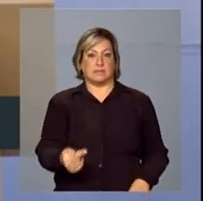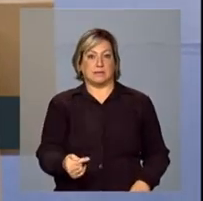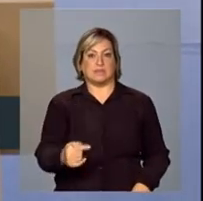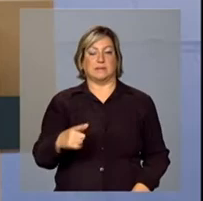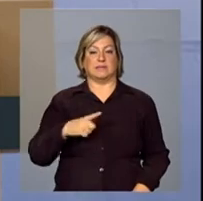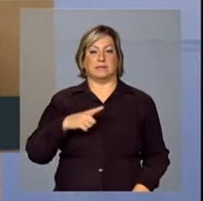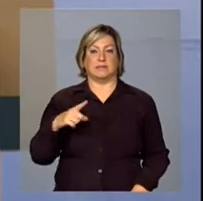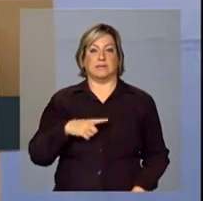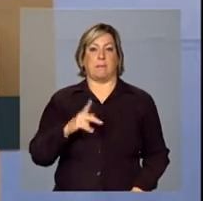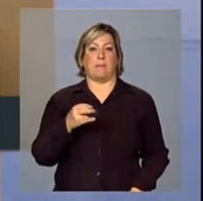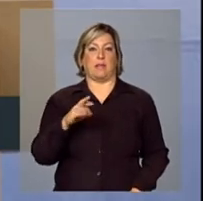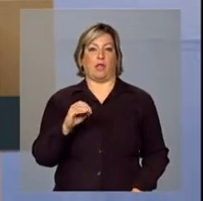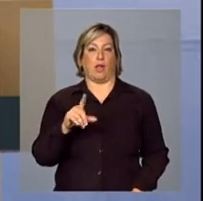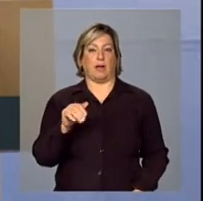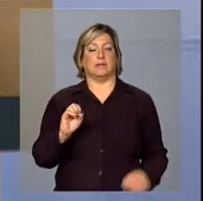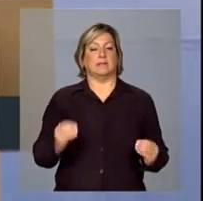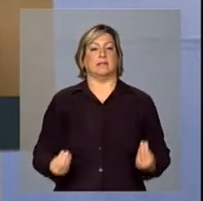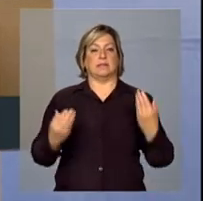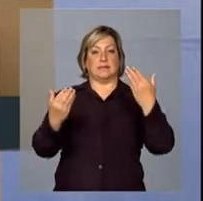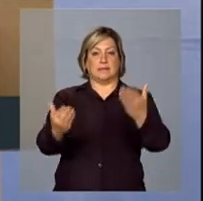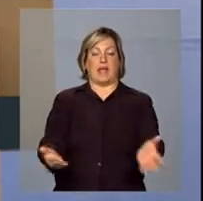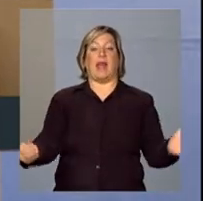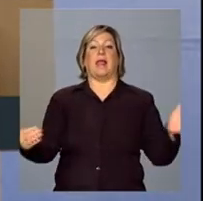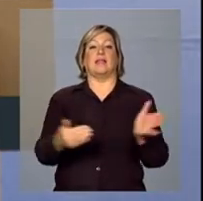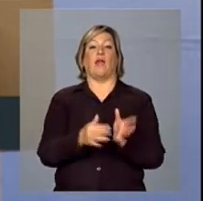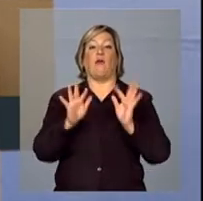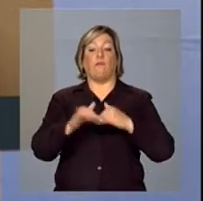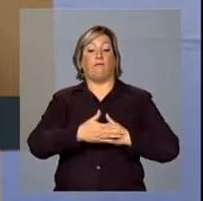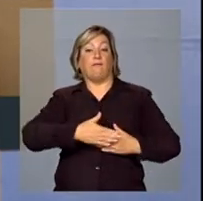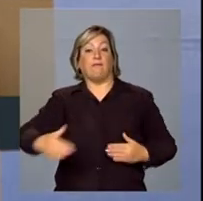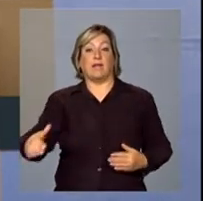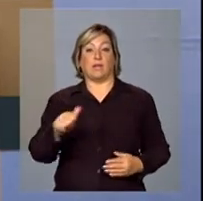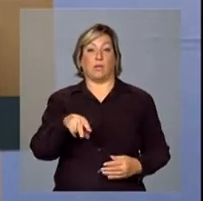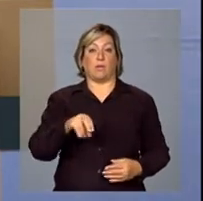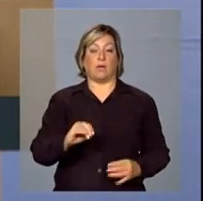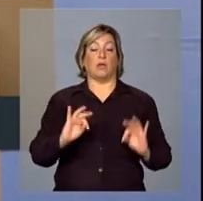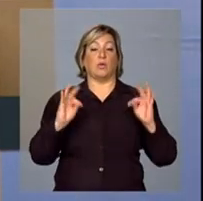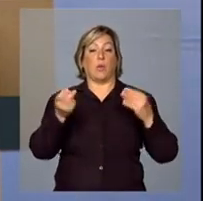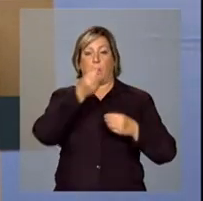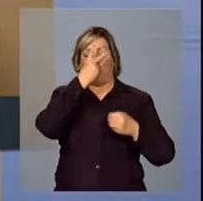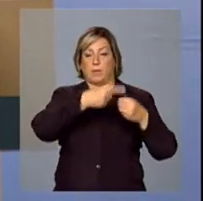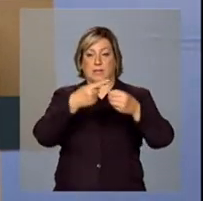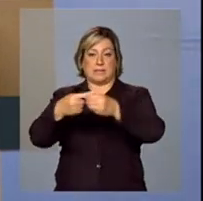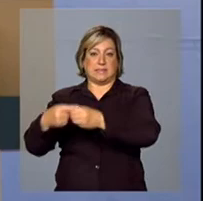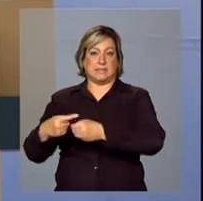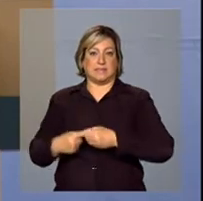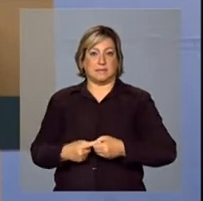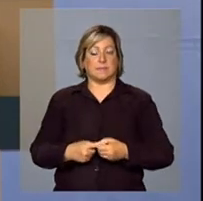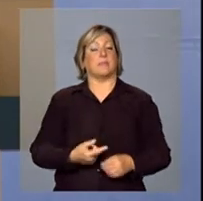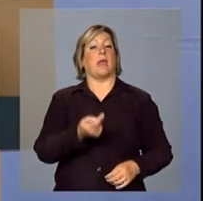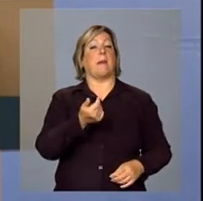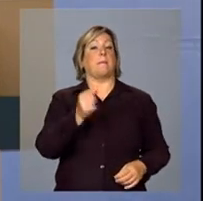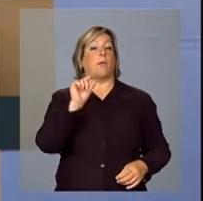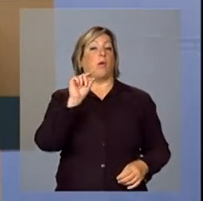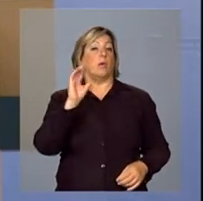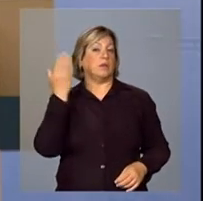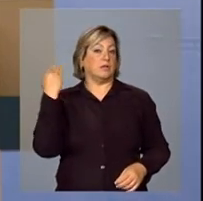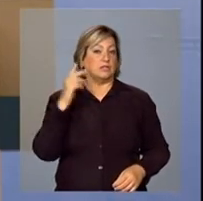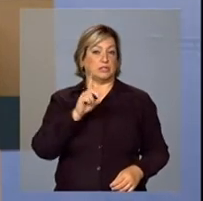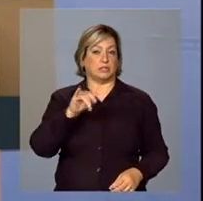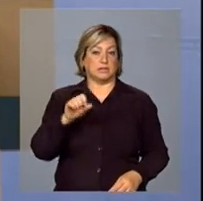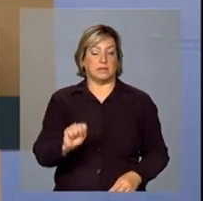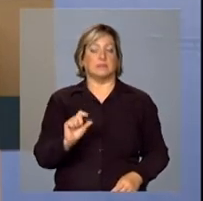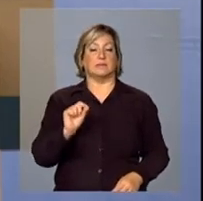patrolas entregues até o final deste ano para todos esses municípios. E há poucos dias, a